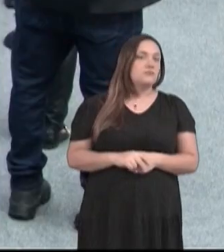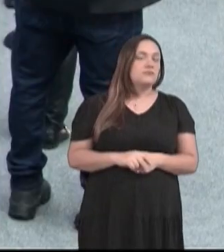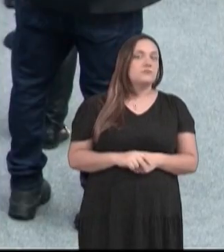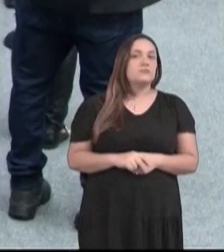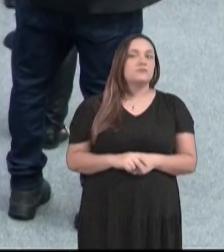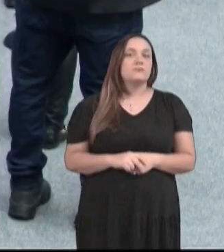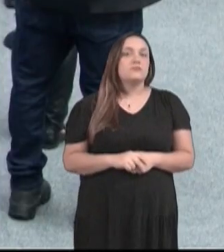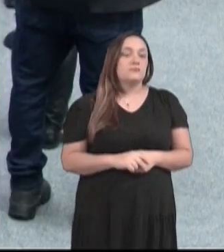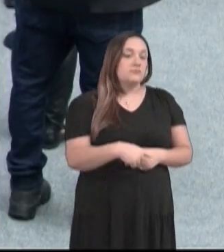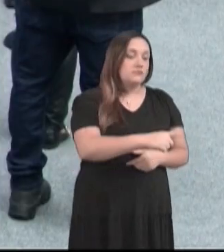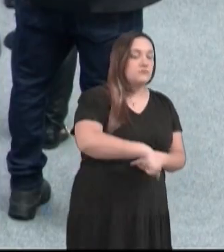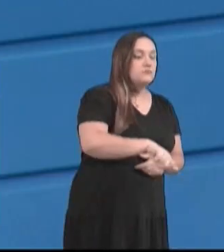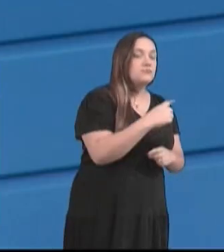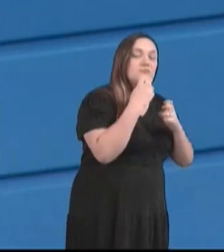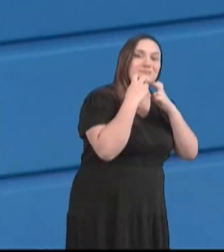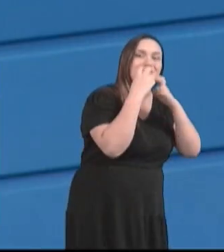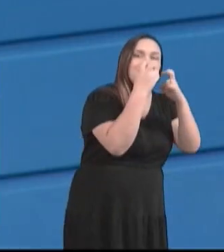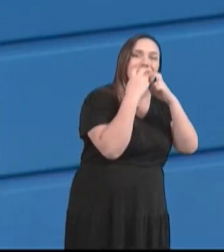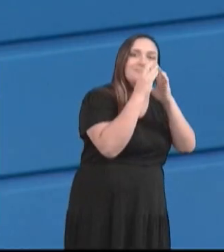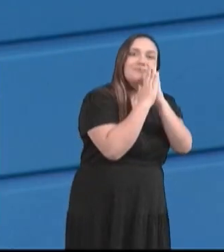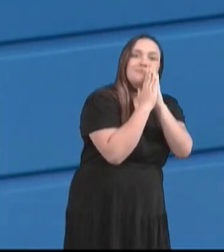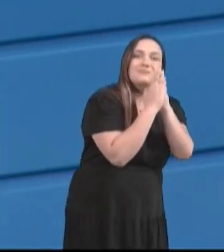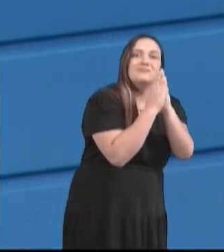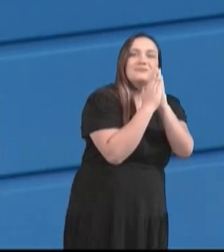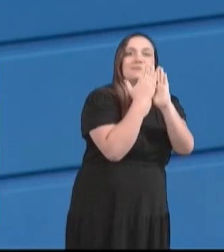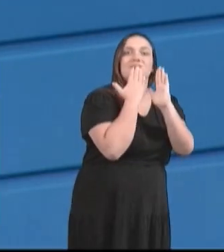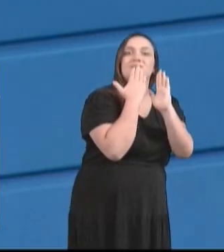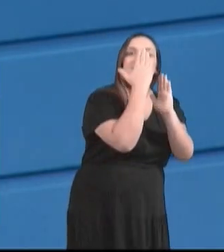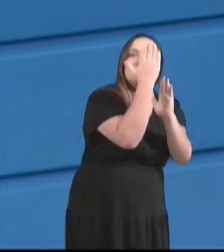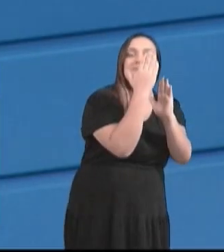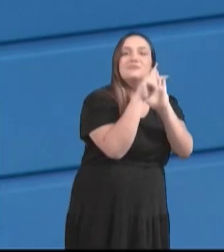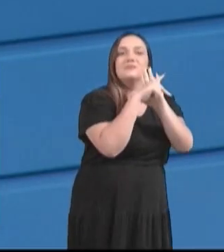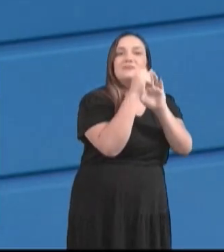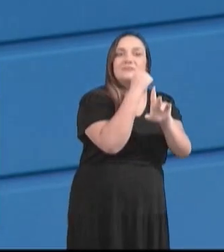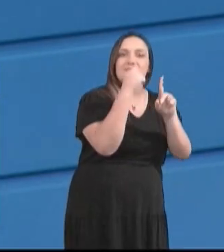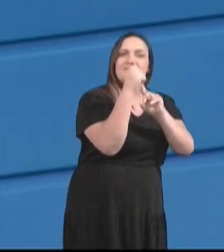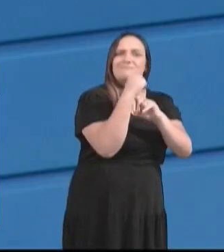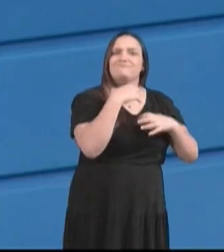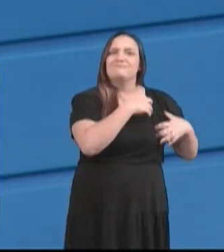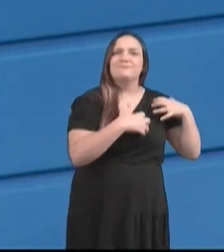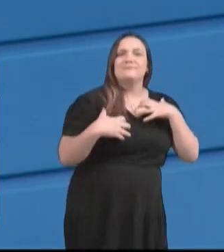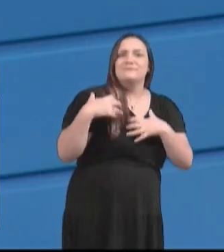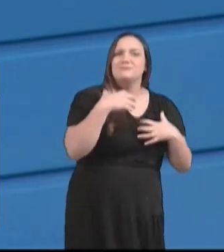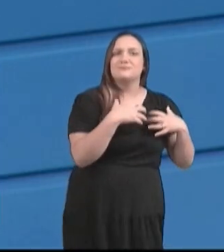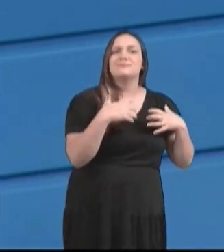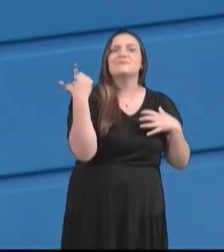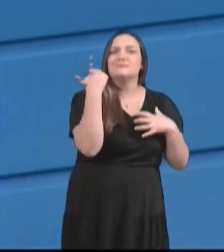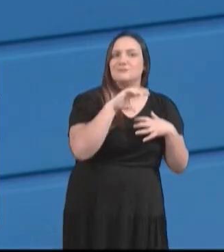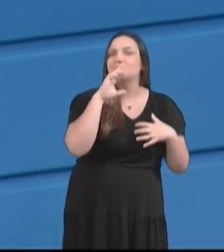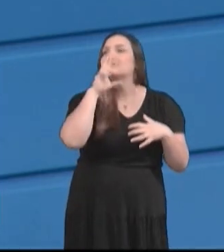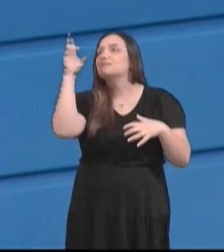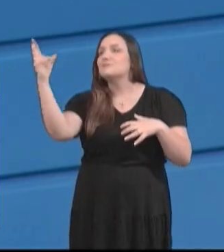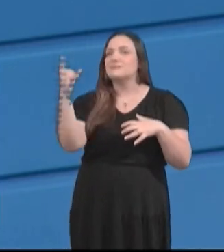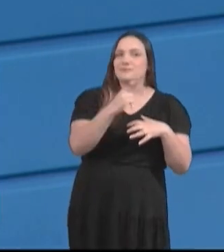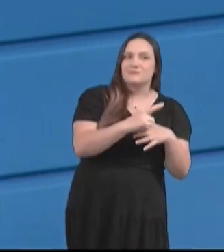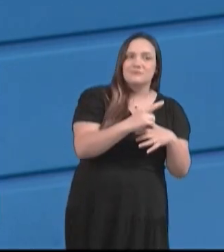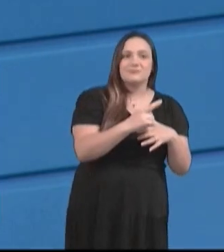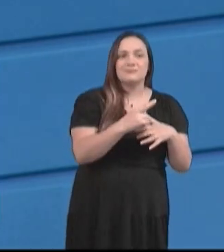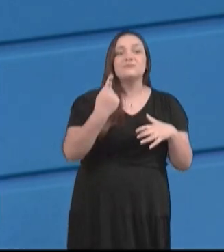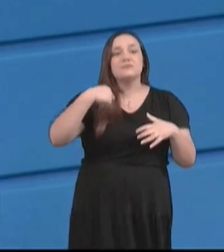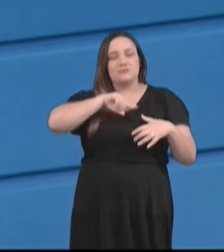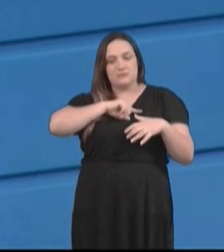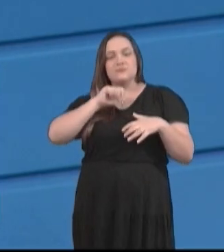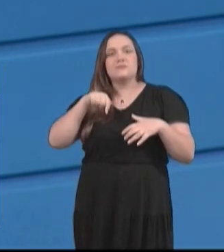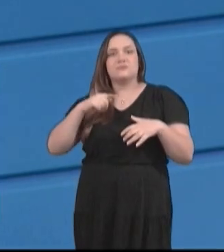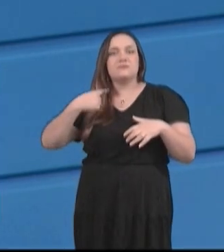com que o clamor da sociedade, que a sua dor, que a sua indignação, ela possa ter resposta. Da